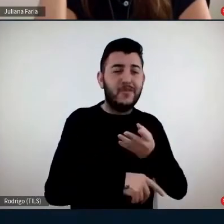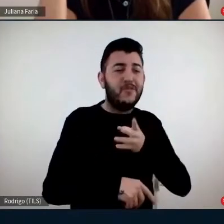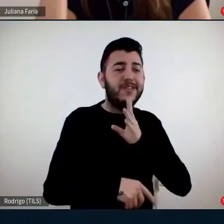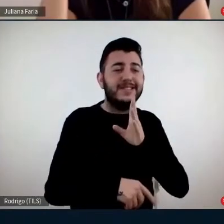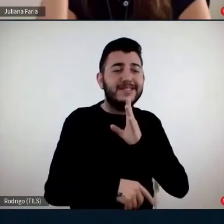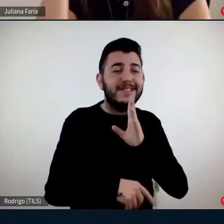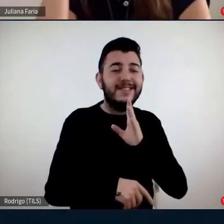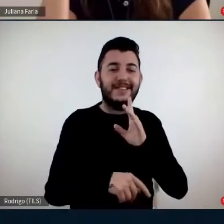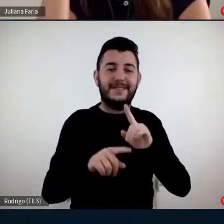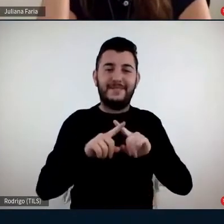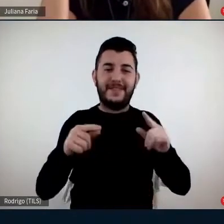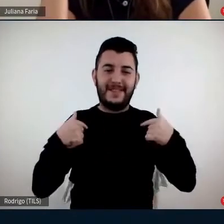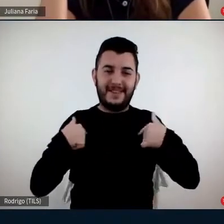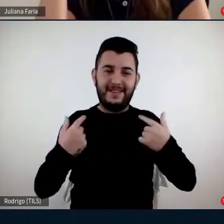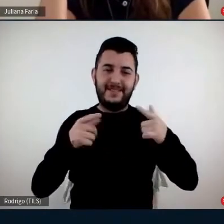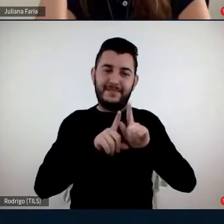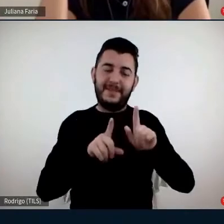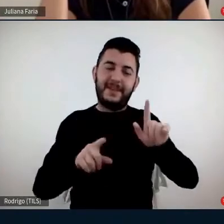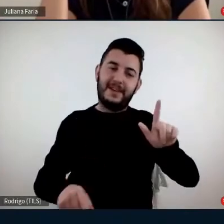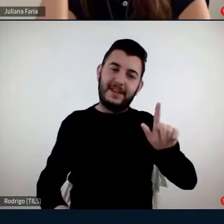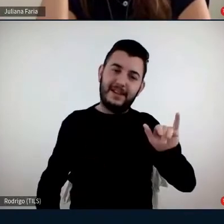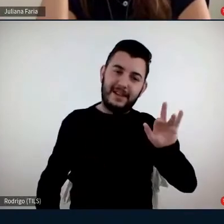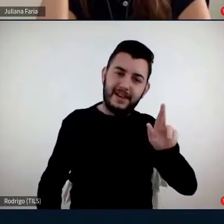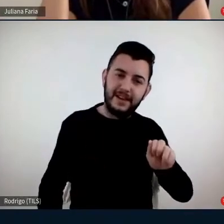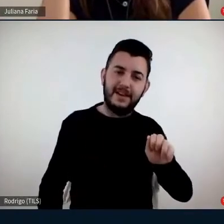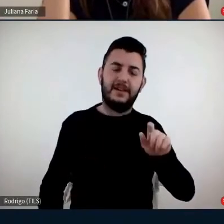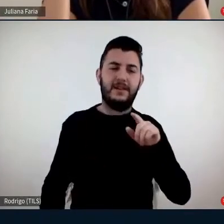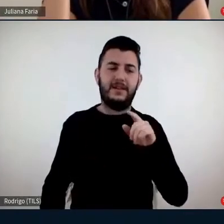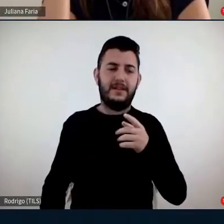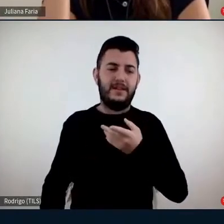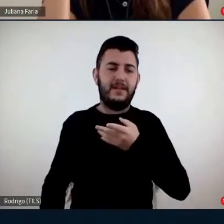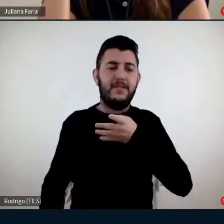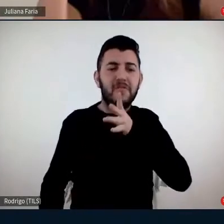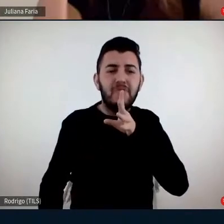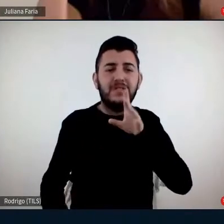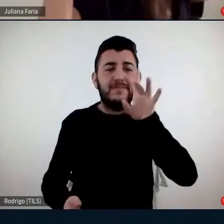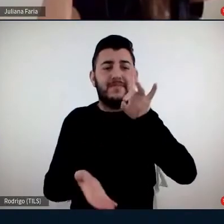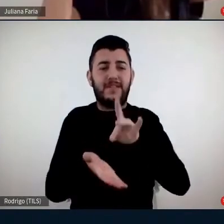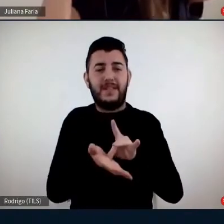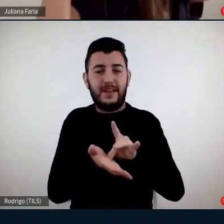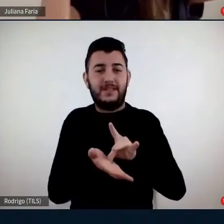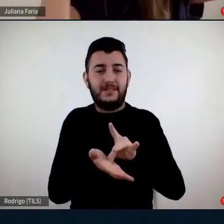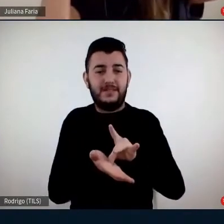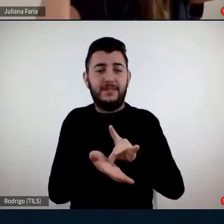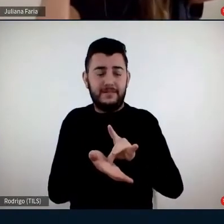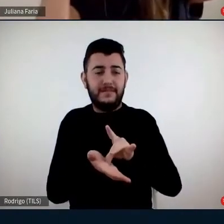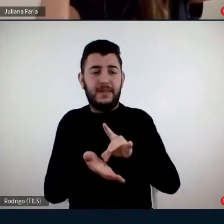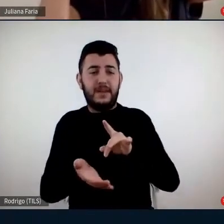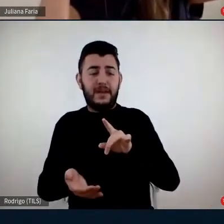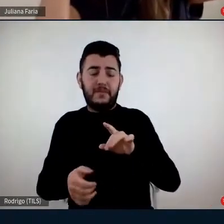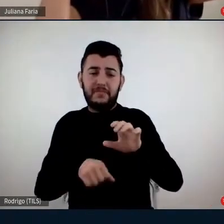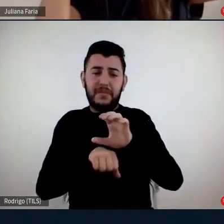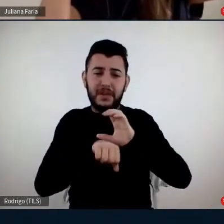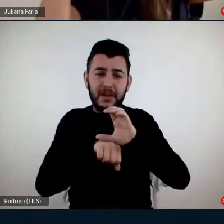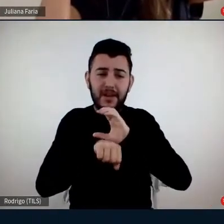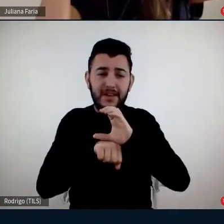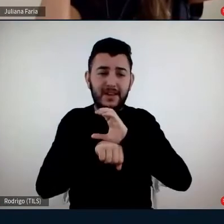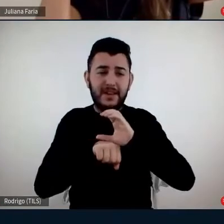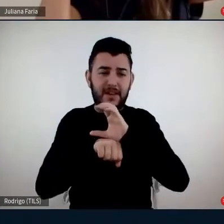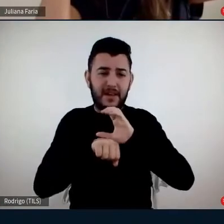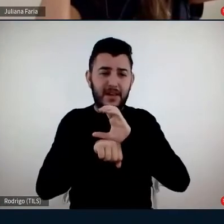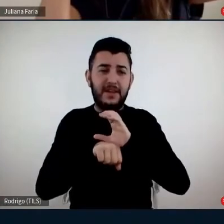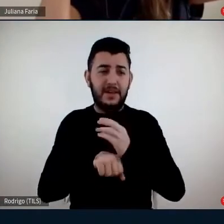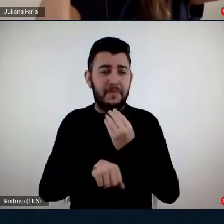nós temos um conhecimento dos CAIS, poderíamos ter buscado amigos, mas a pandemia realmente nos deixou numa situação